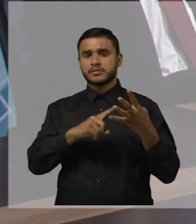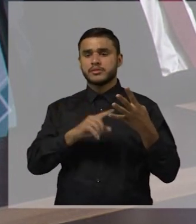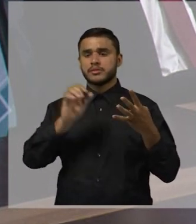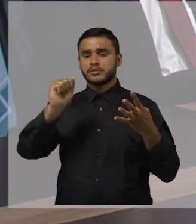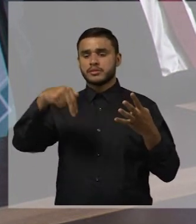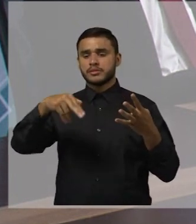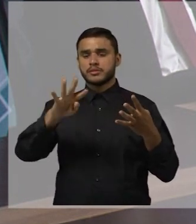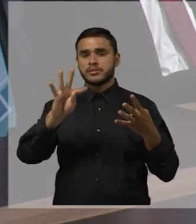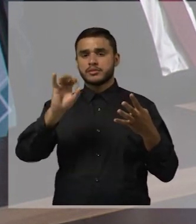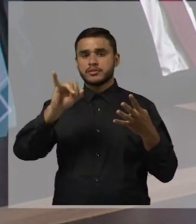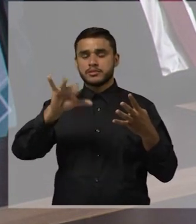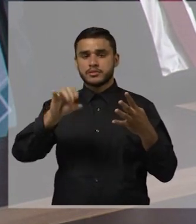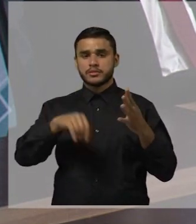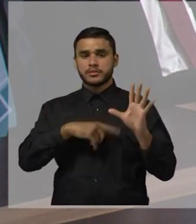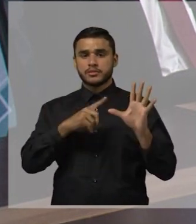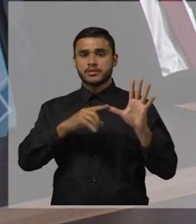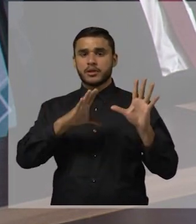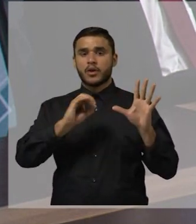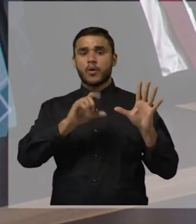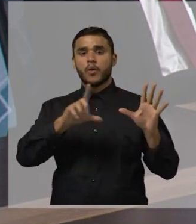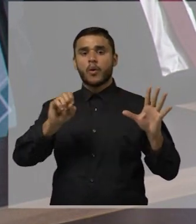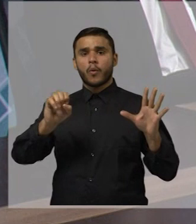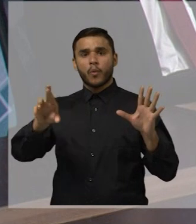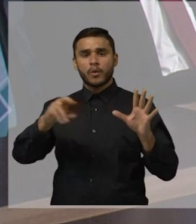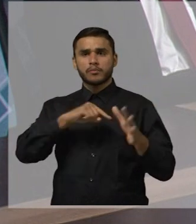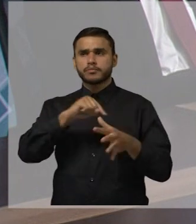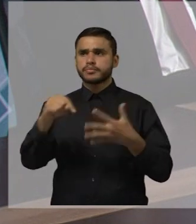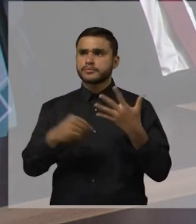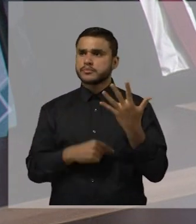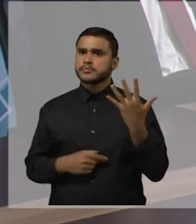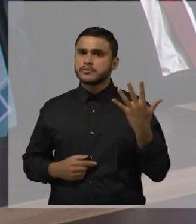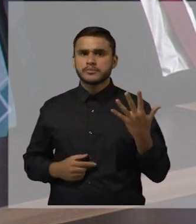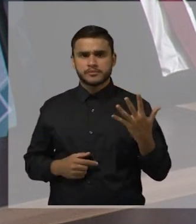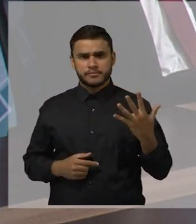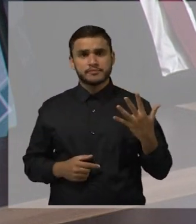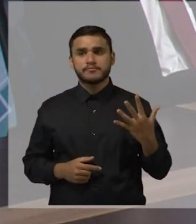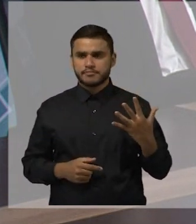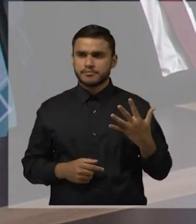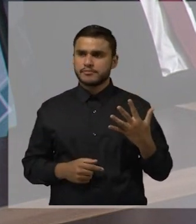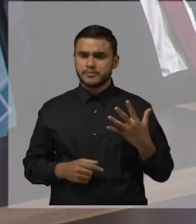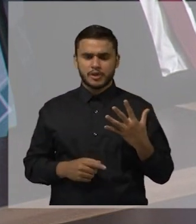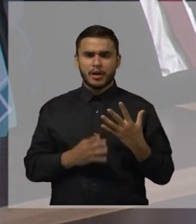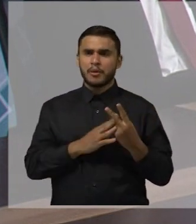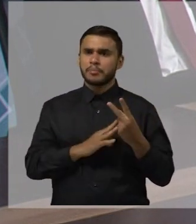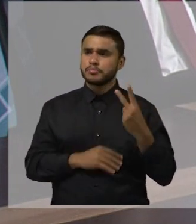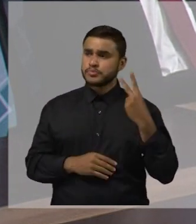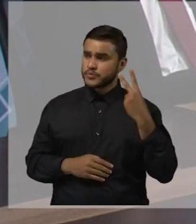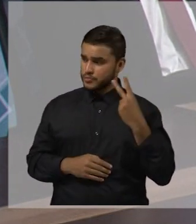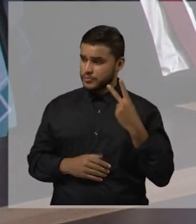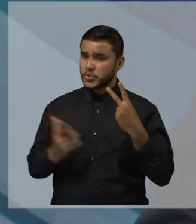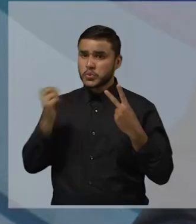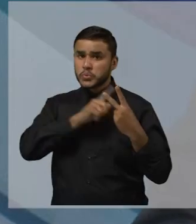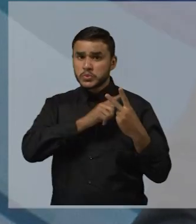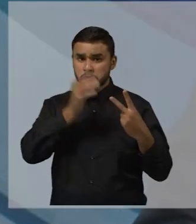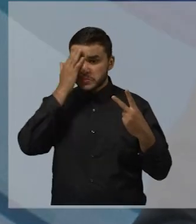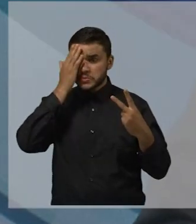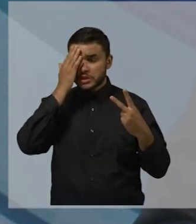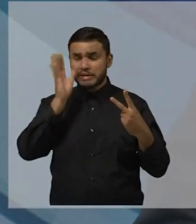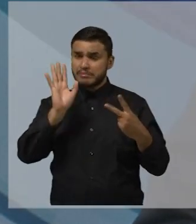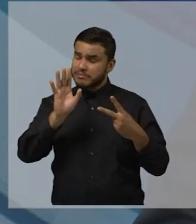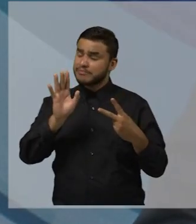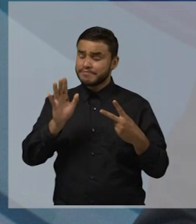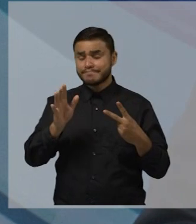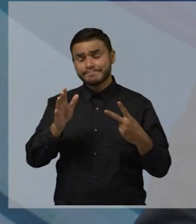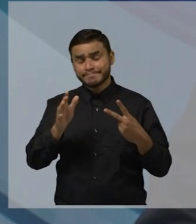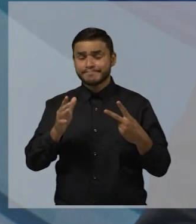Magalhães, já tivemos Collor, já tivemos, quer dizer, pessoas em bem maior quantidade desse tipo que você colocou aí.